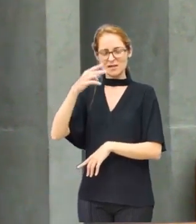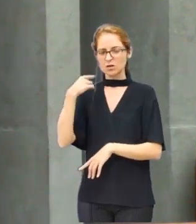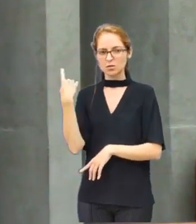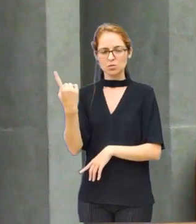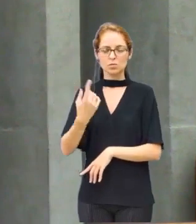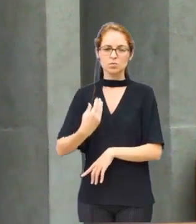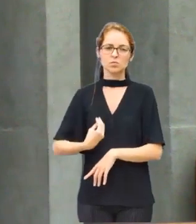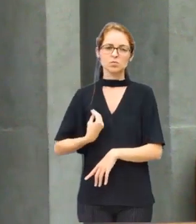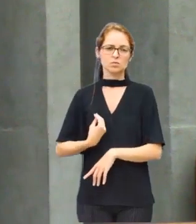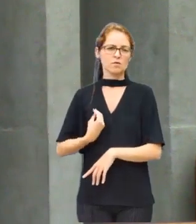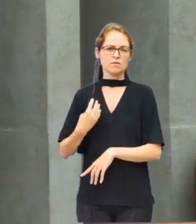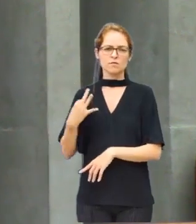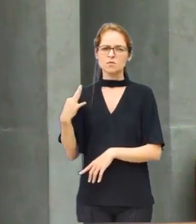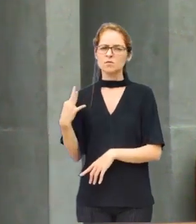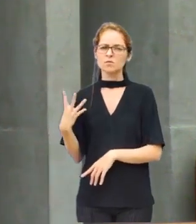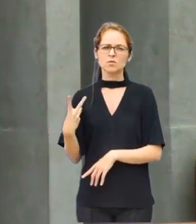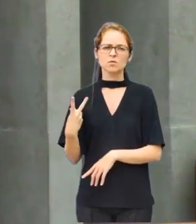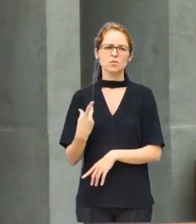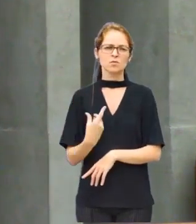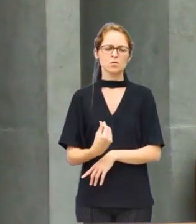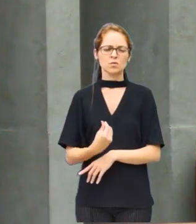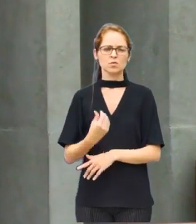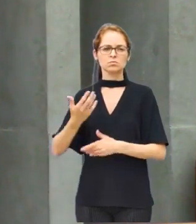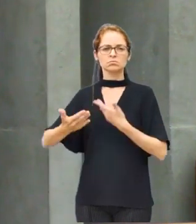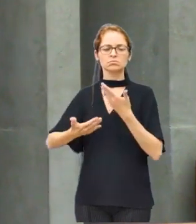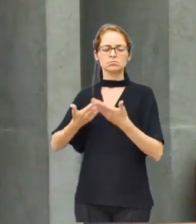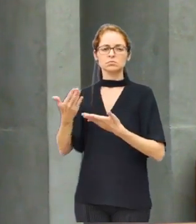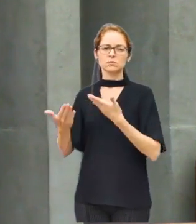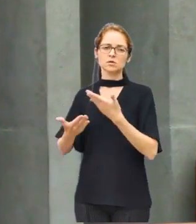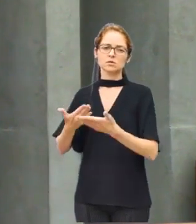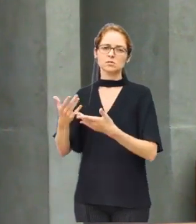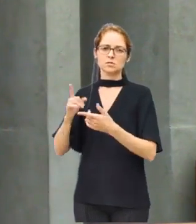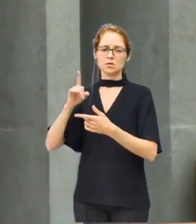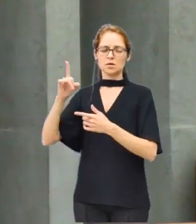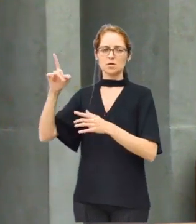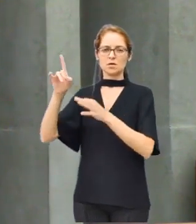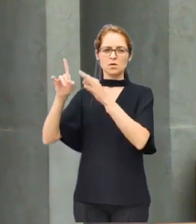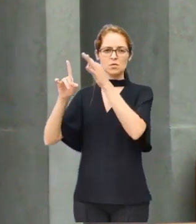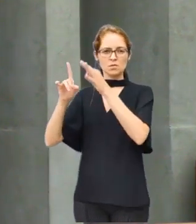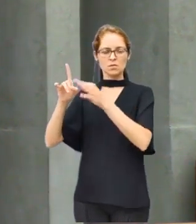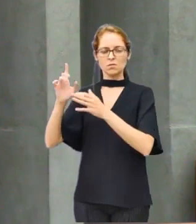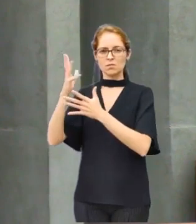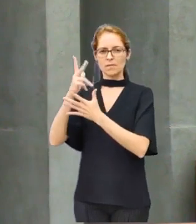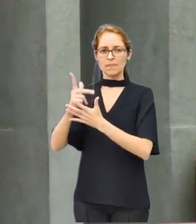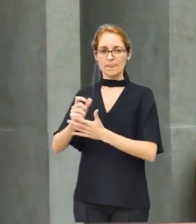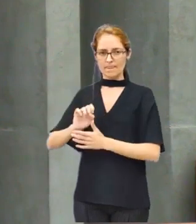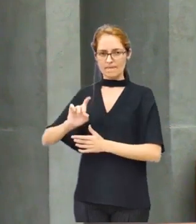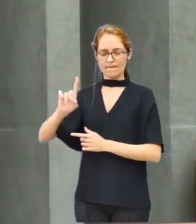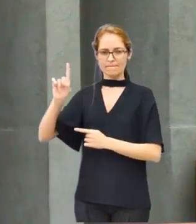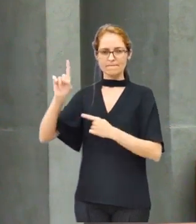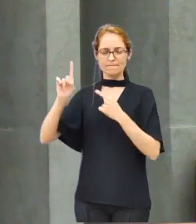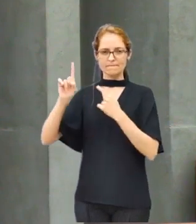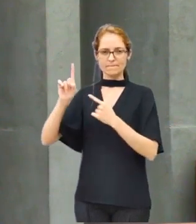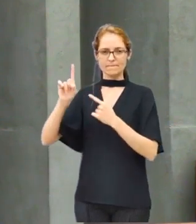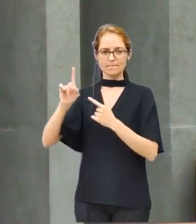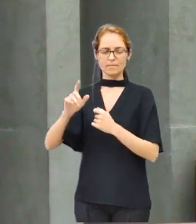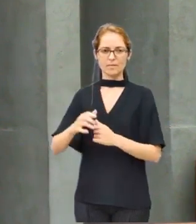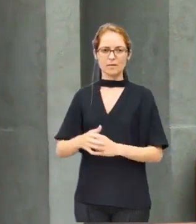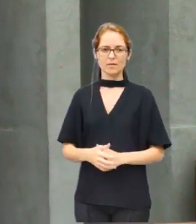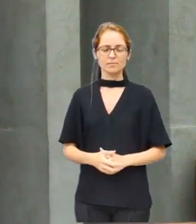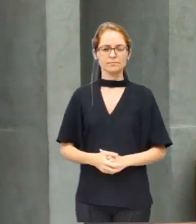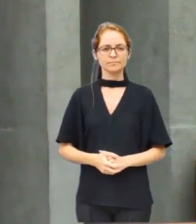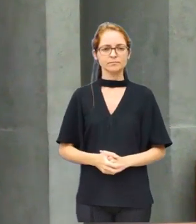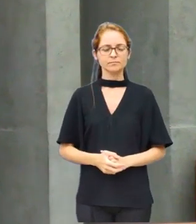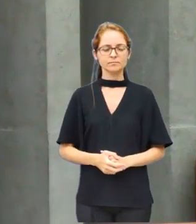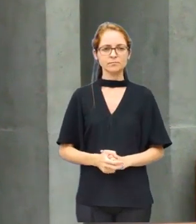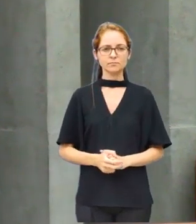vida completamente dedicada a honrar e adorar esse Deus. E por